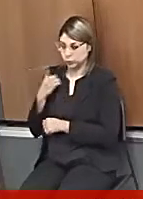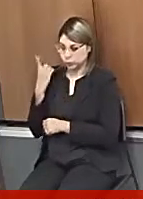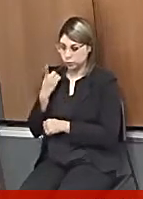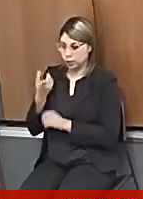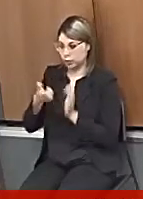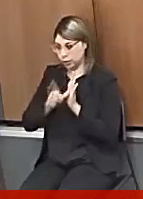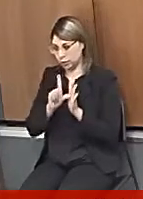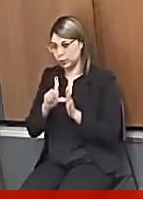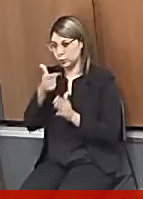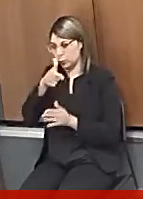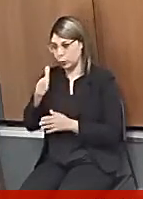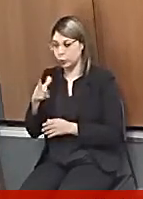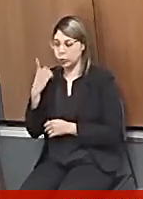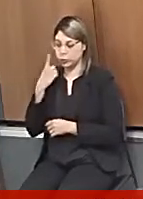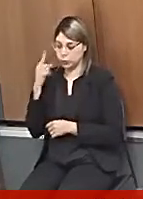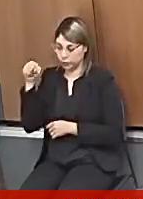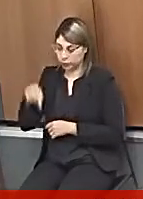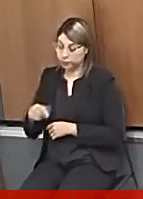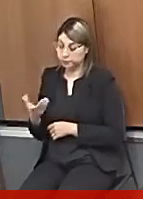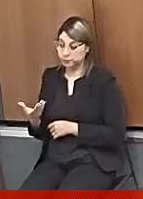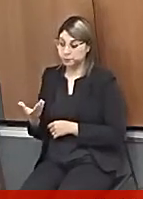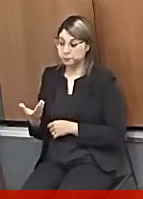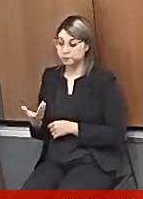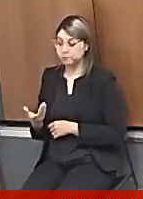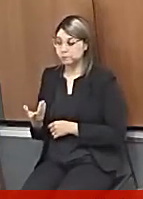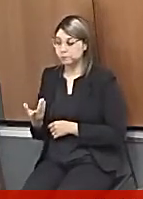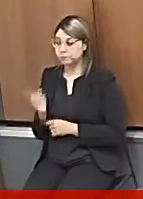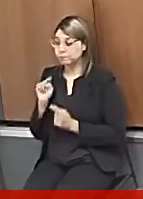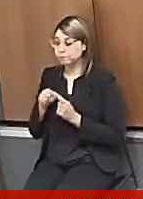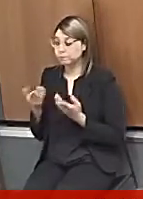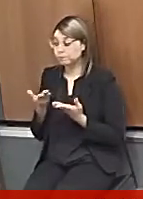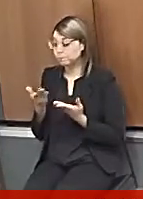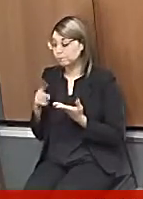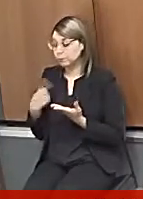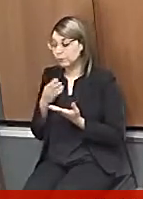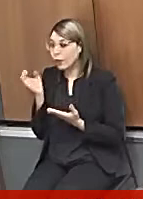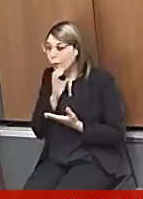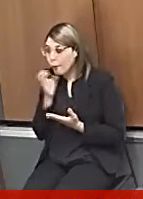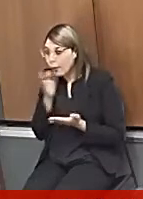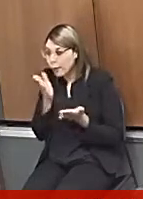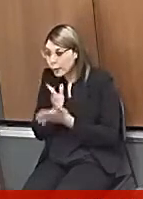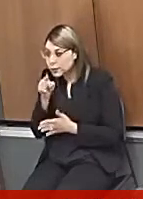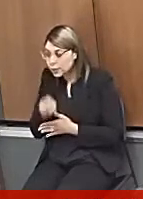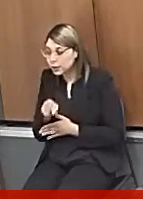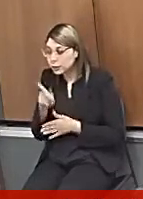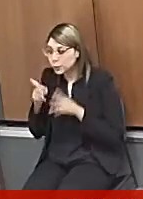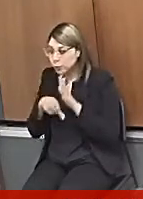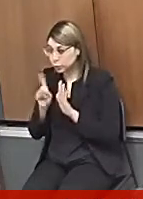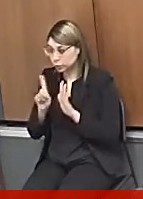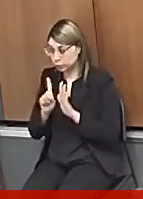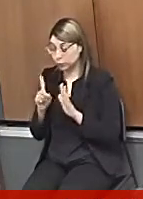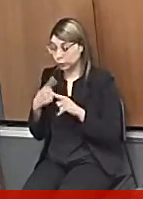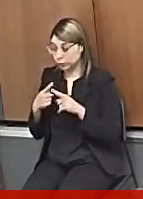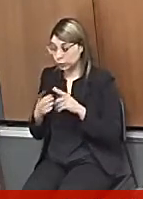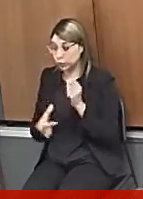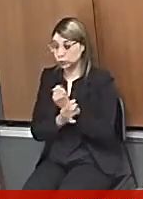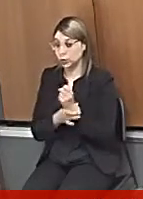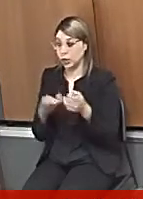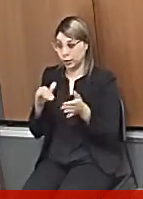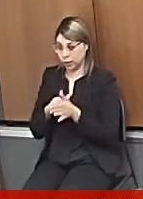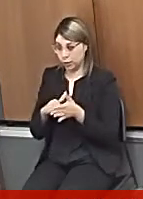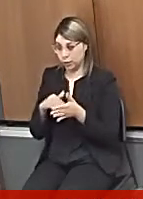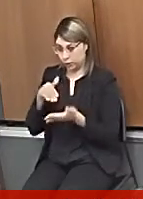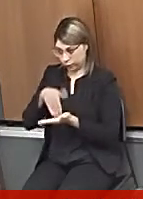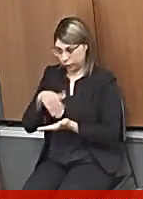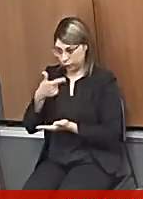tiveram aqui nós vamos nós não estamos com pressa desse projeto se aprovado não vocês têm garantia até final de dezembro